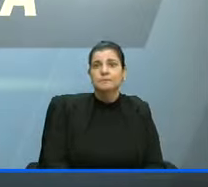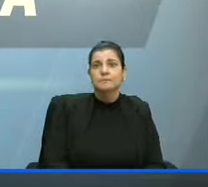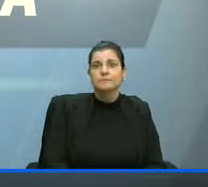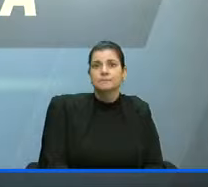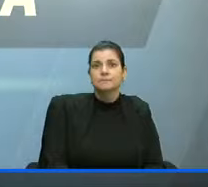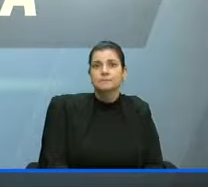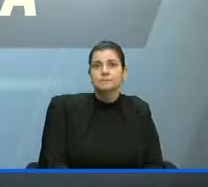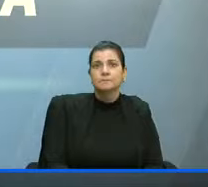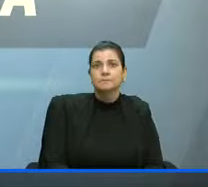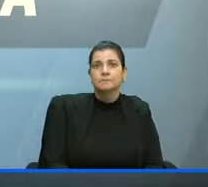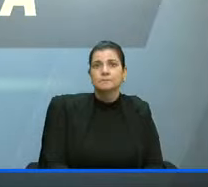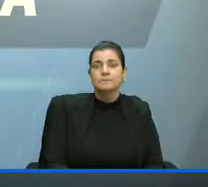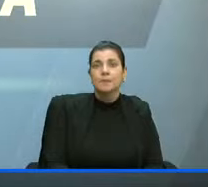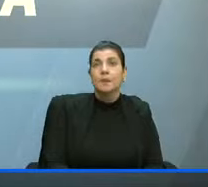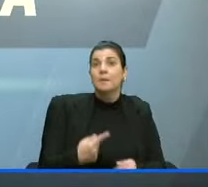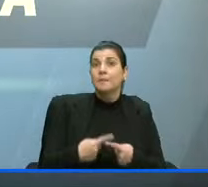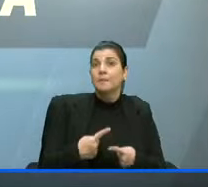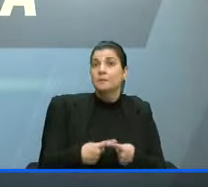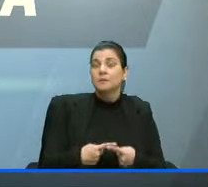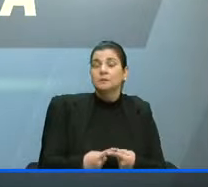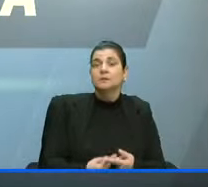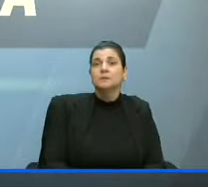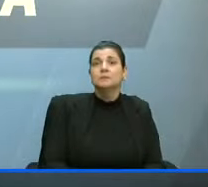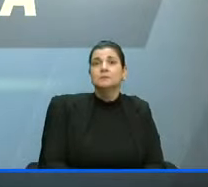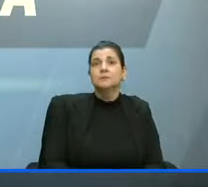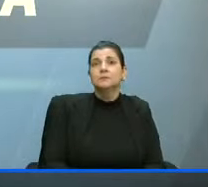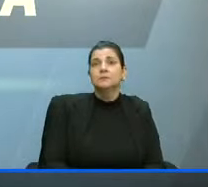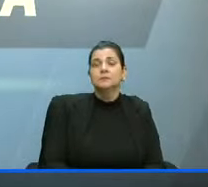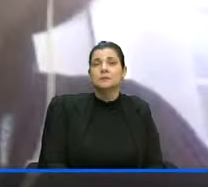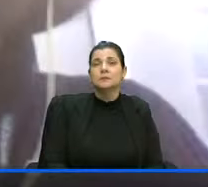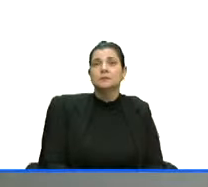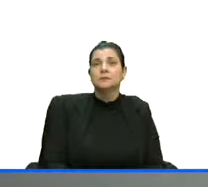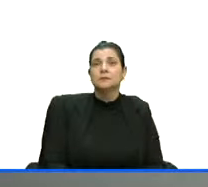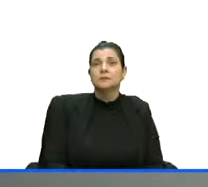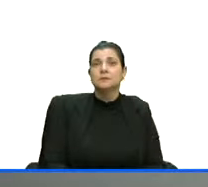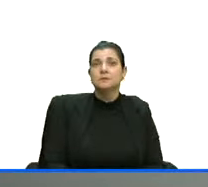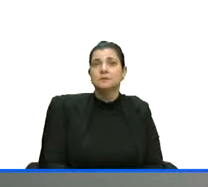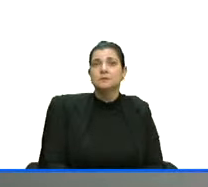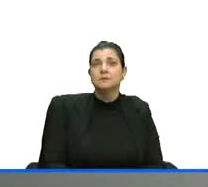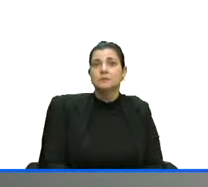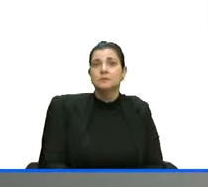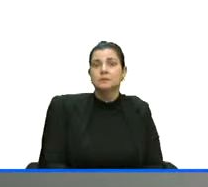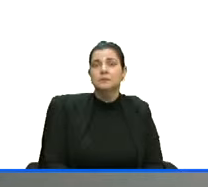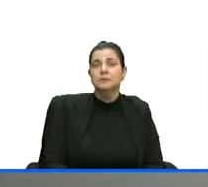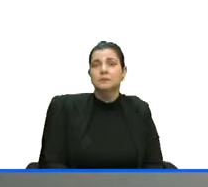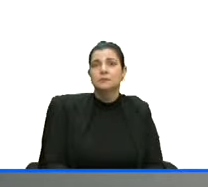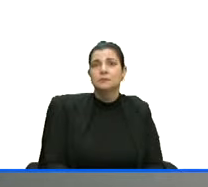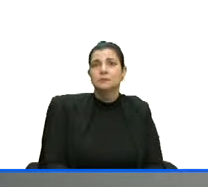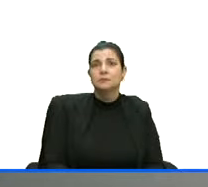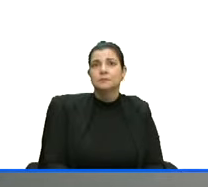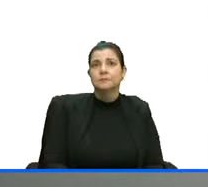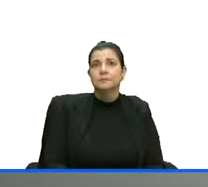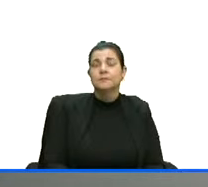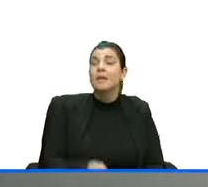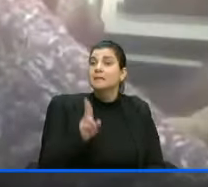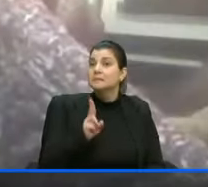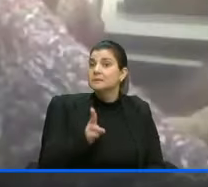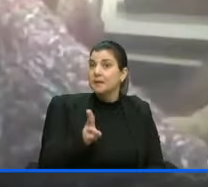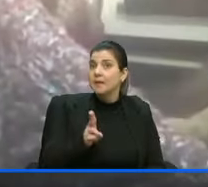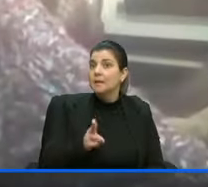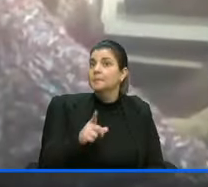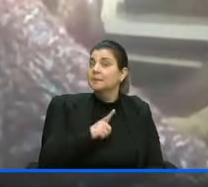Porque aí nós estamos falando da idade obrigatória, né? Sim. Isso, sim. Sim, o que Coloquei. a gente